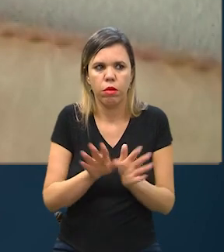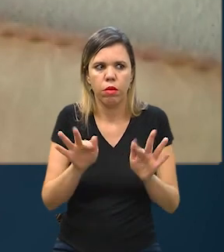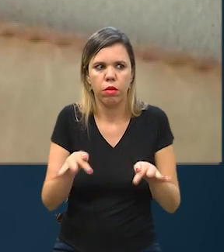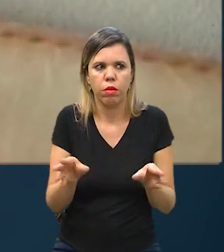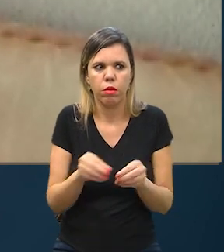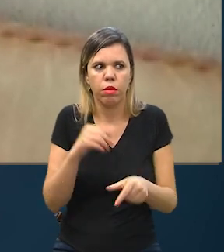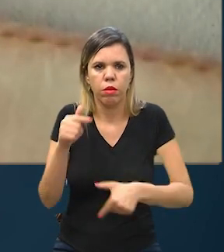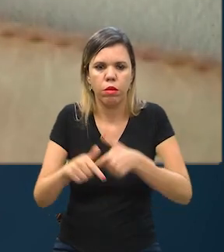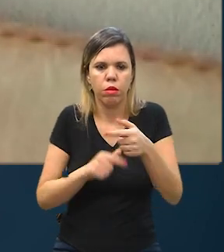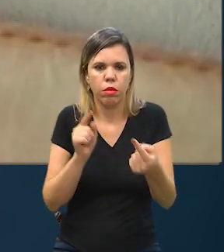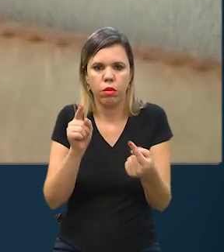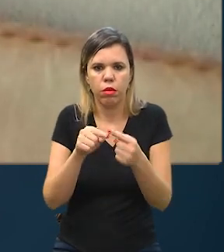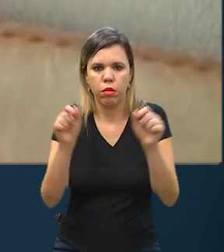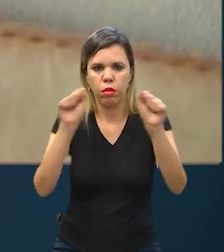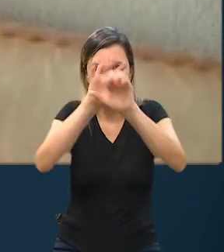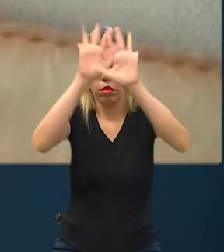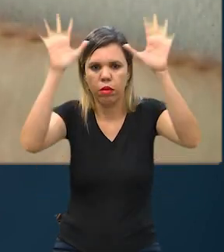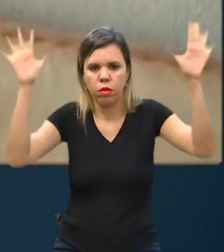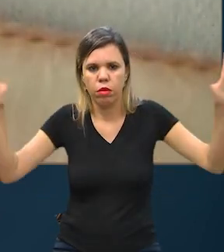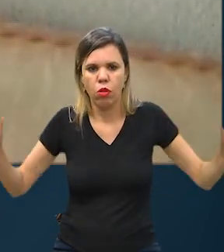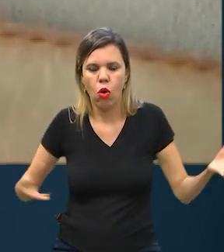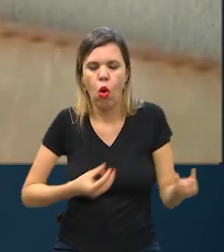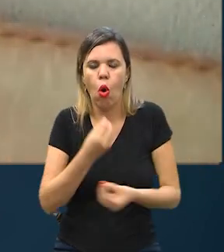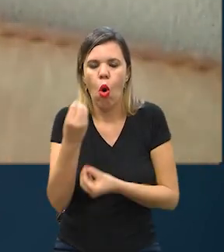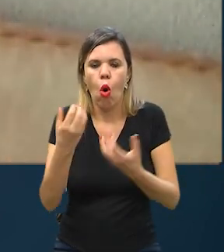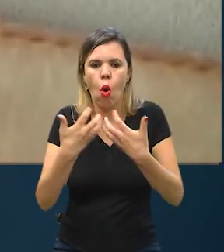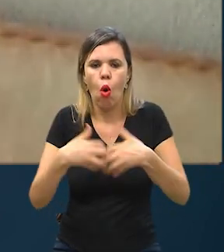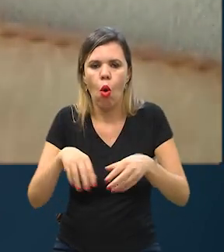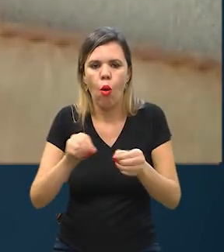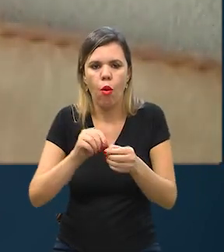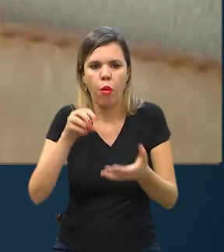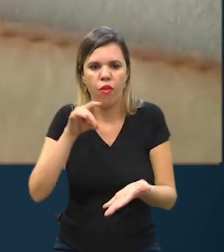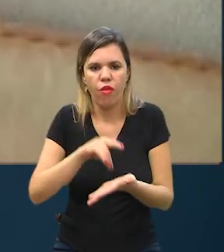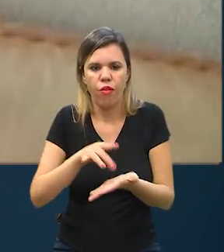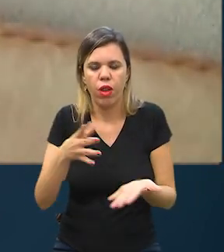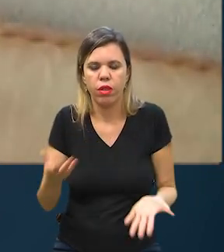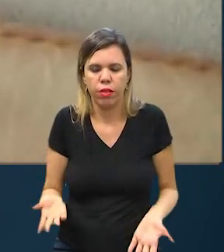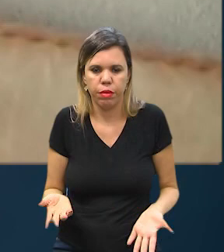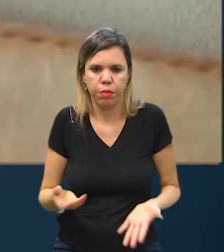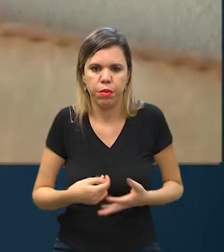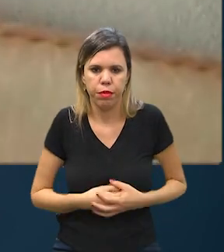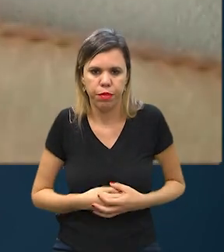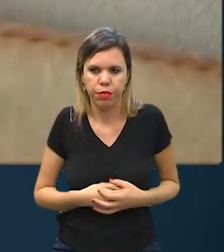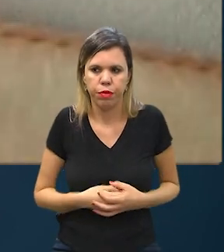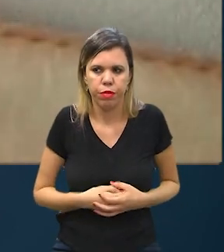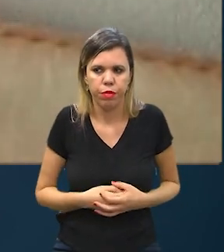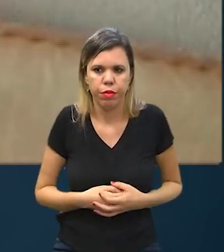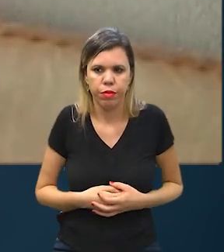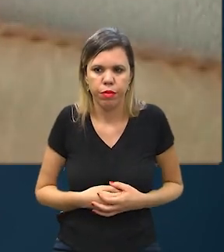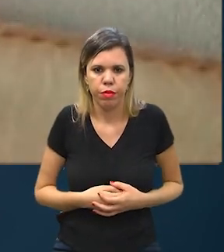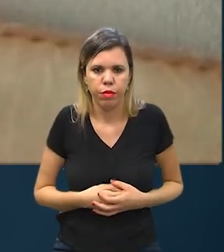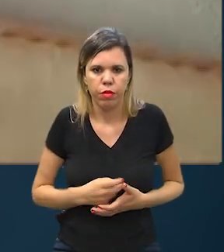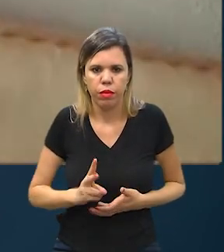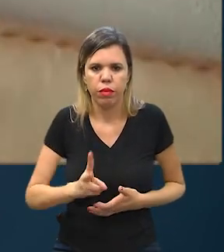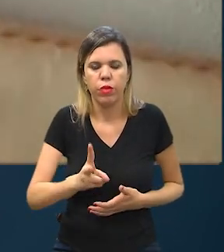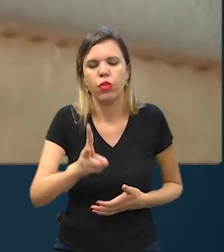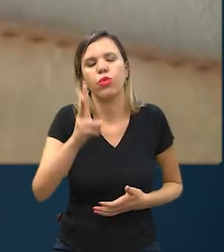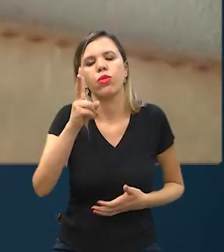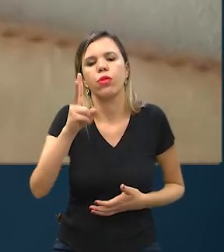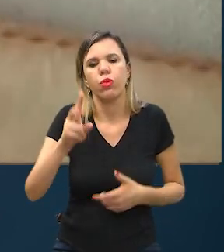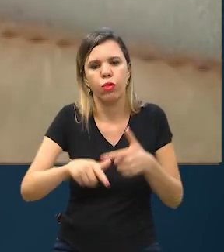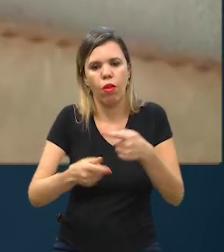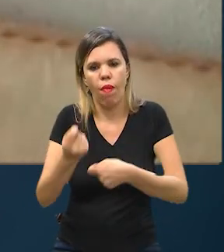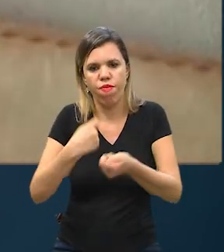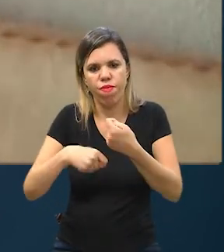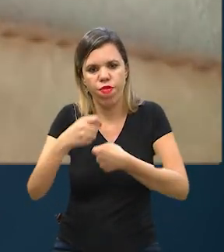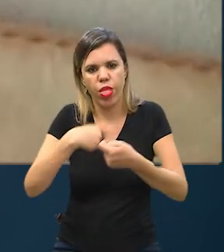consiga chegar ao final desse trabalho com uma clareza de como realizar, né, como